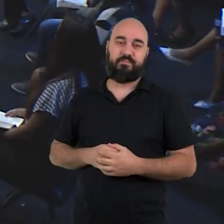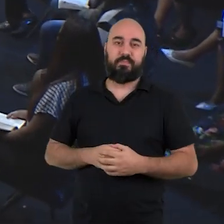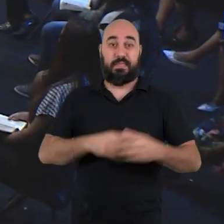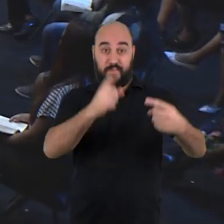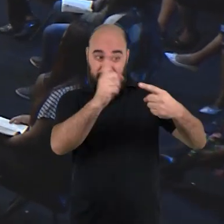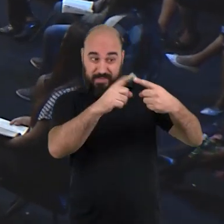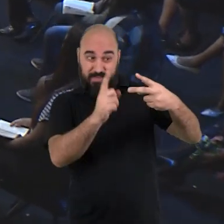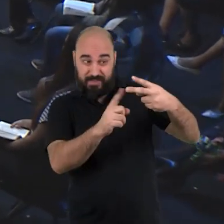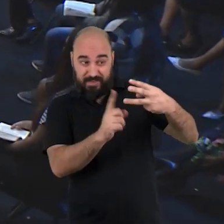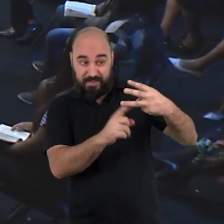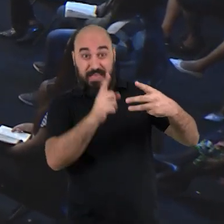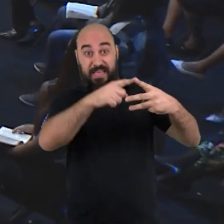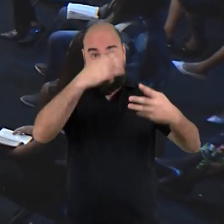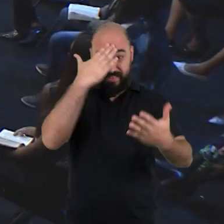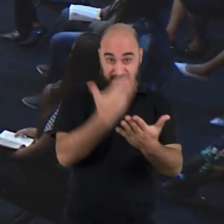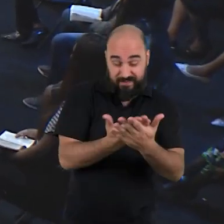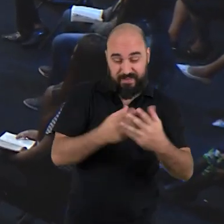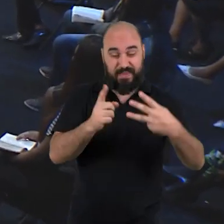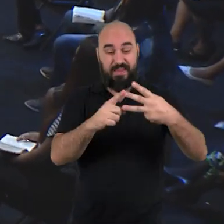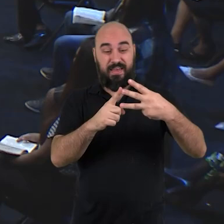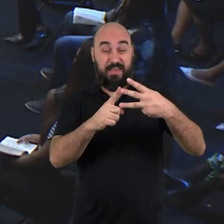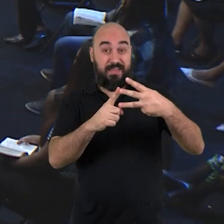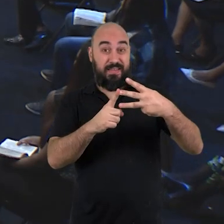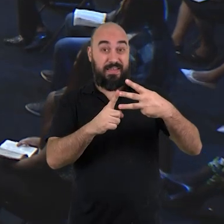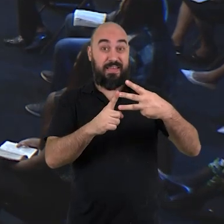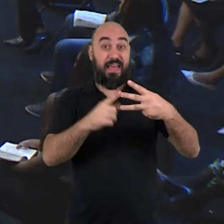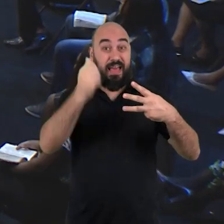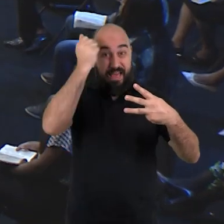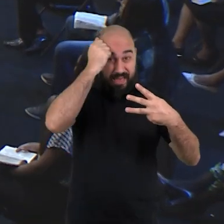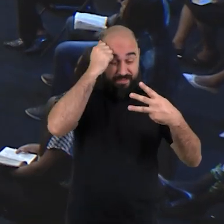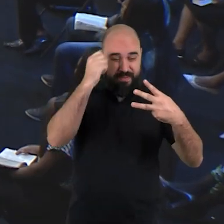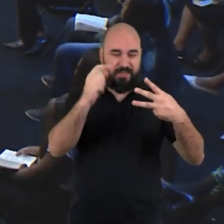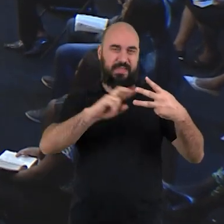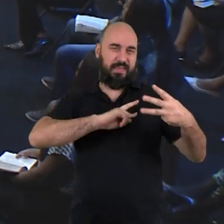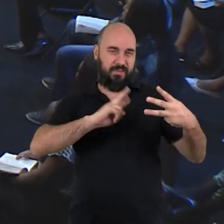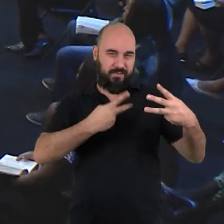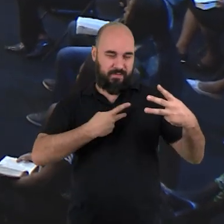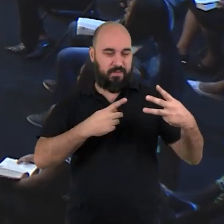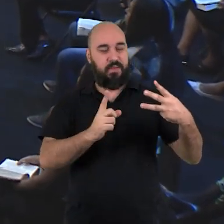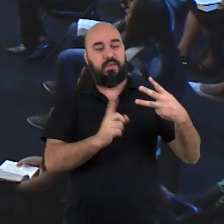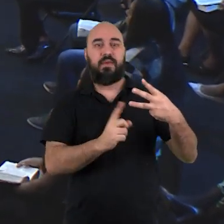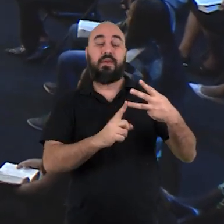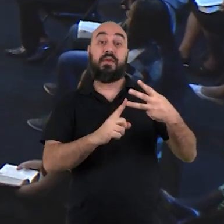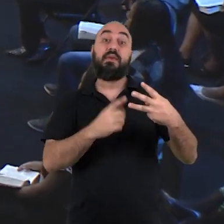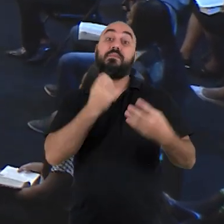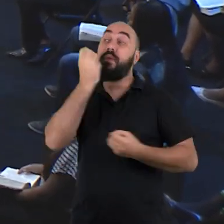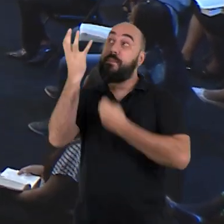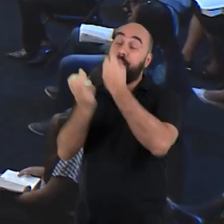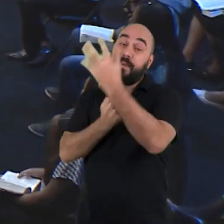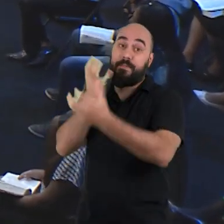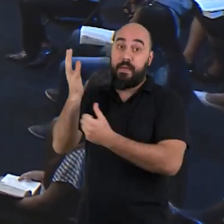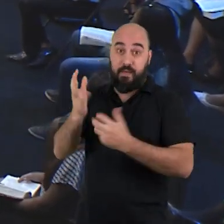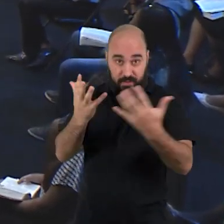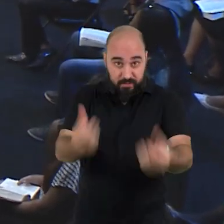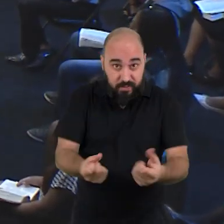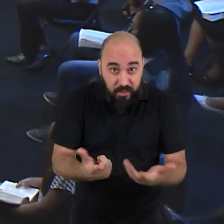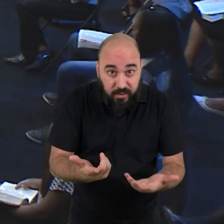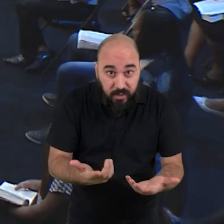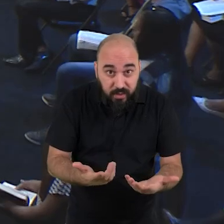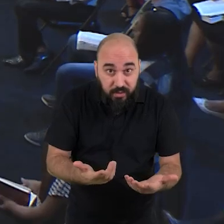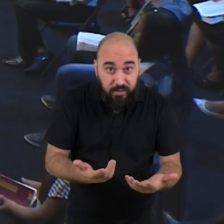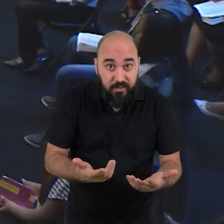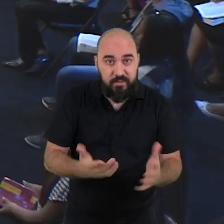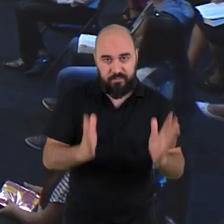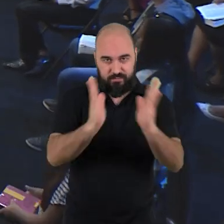salvação. Está você disposto, nesse momento, a entregar sua vida e seu coração para Jesus? Se sim, feche os